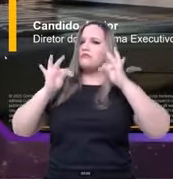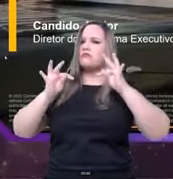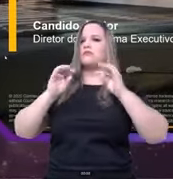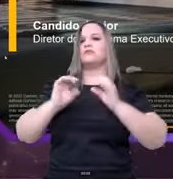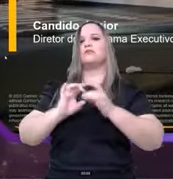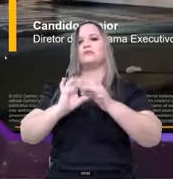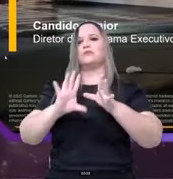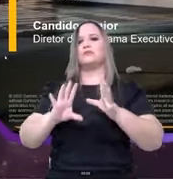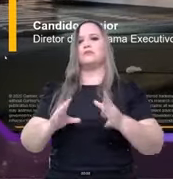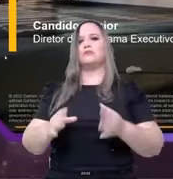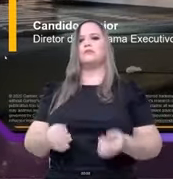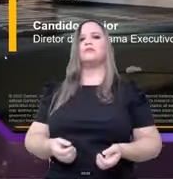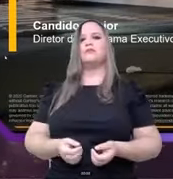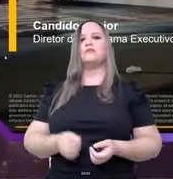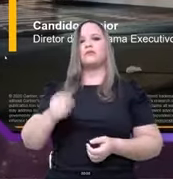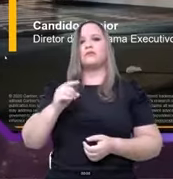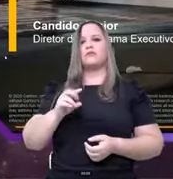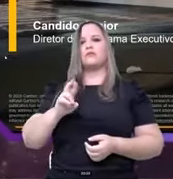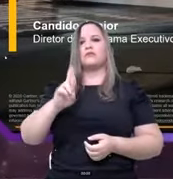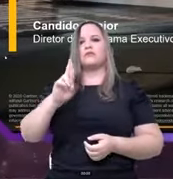é um prazer tê-lo aqui conosco.